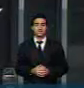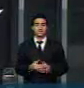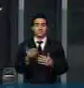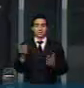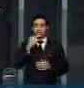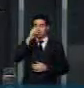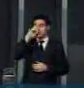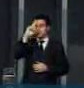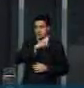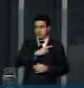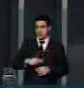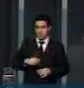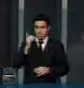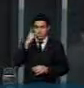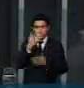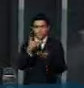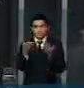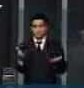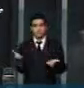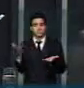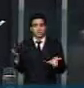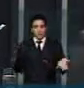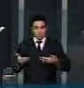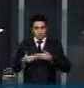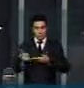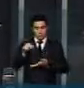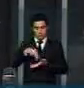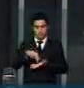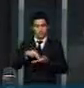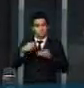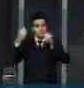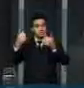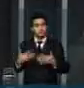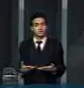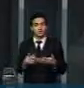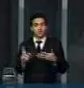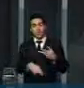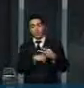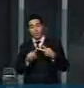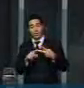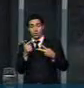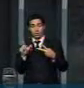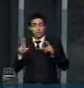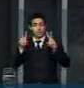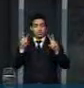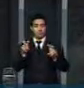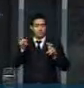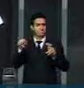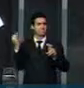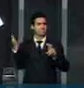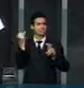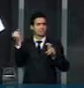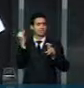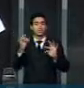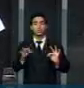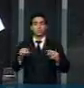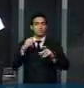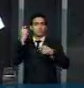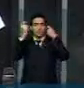presidente, senhoras e senhores deputados, trago a partir dessa tribuna outro tema de grande preocupação para os